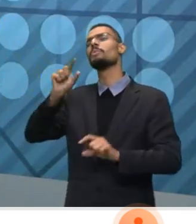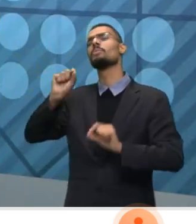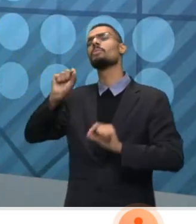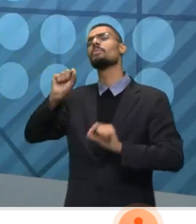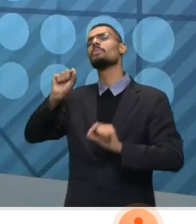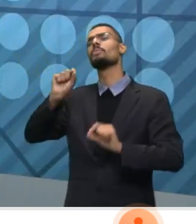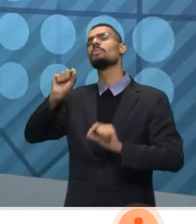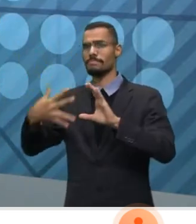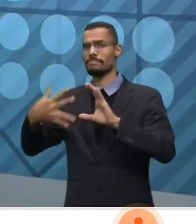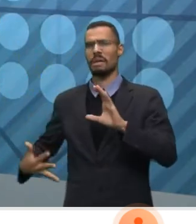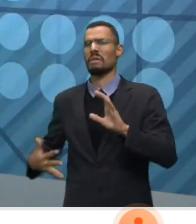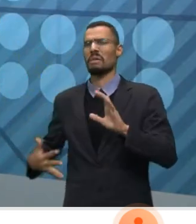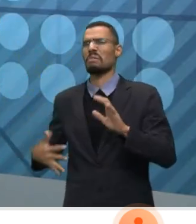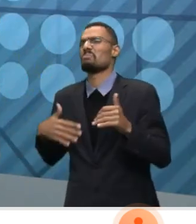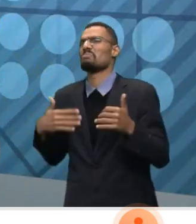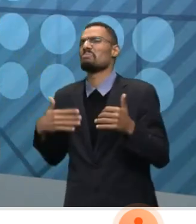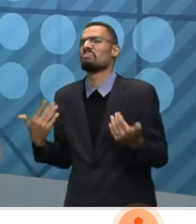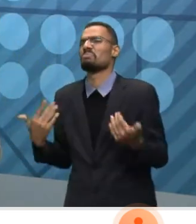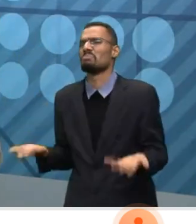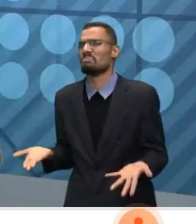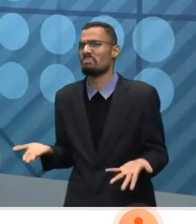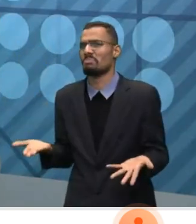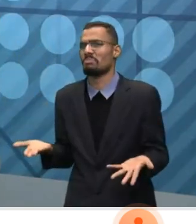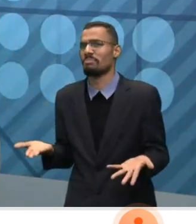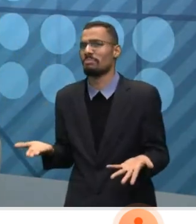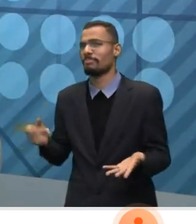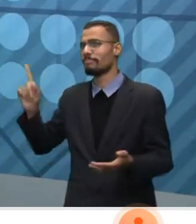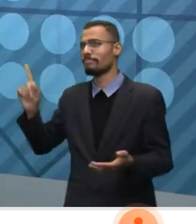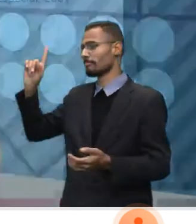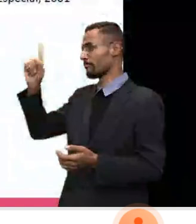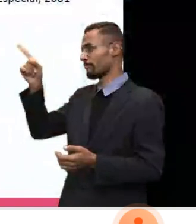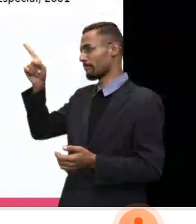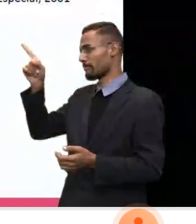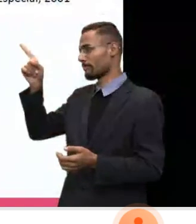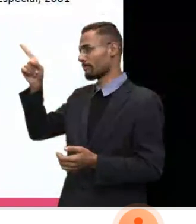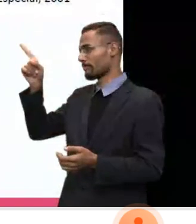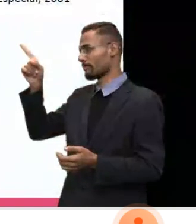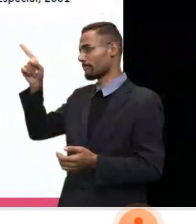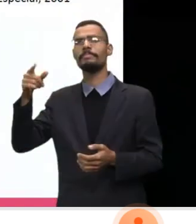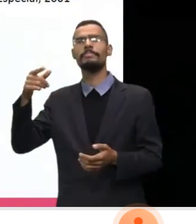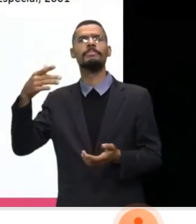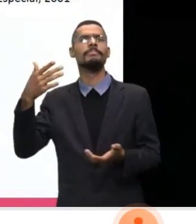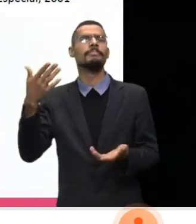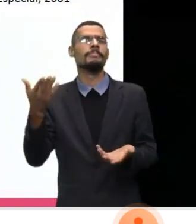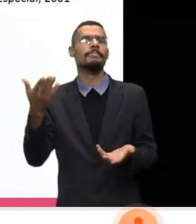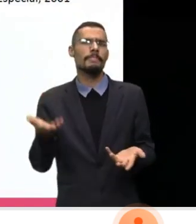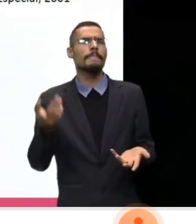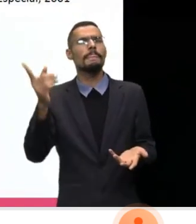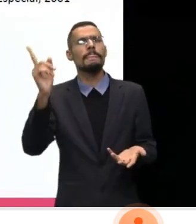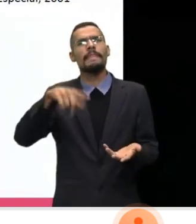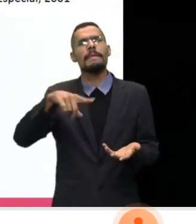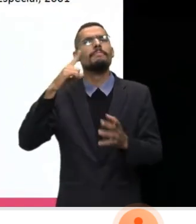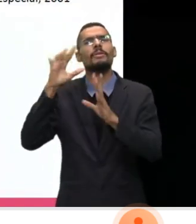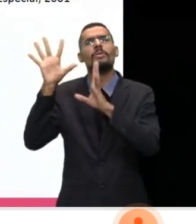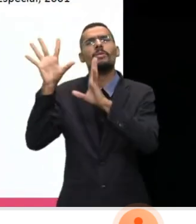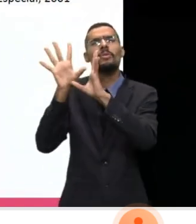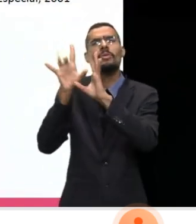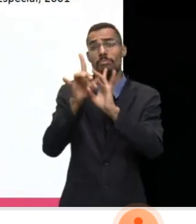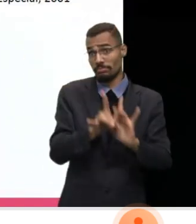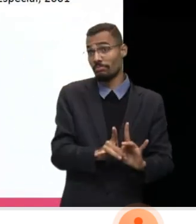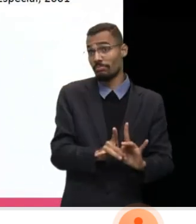O que é isso? Nós temos no quadro ali o aspecto, é como se fosse o contexto, tá?